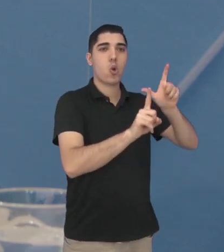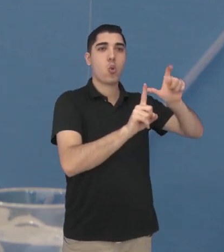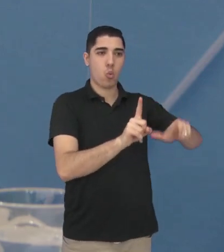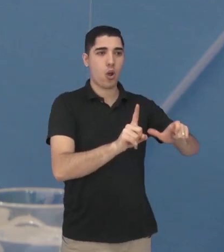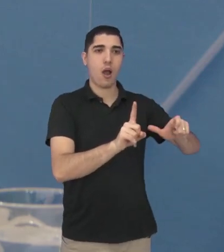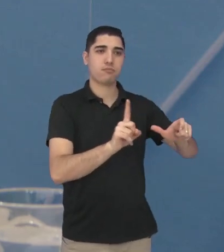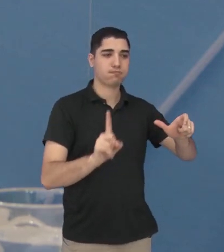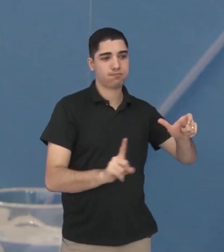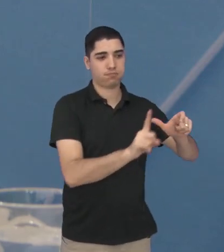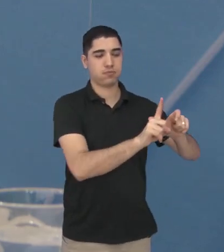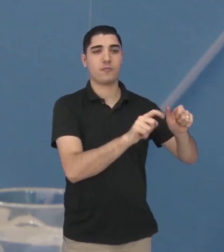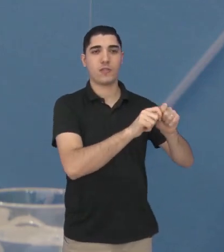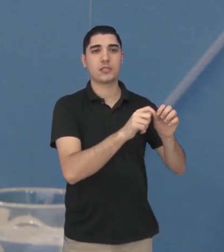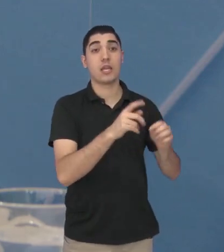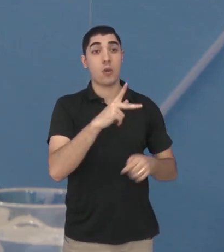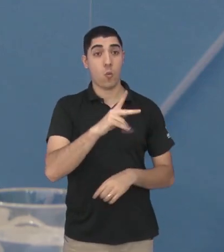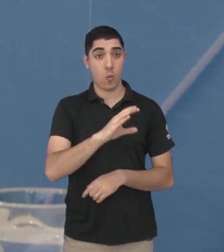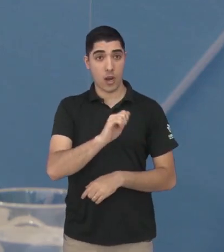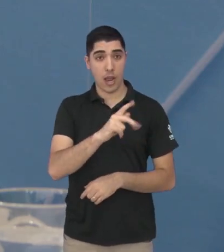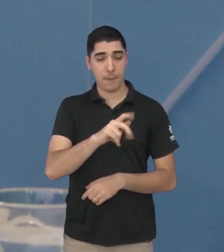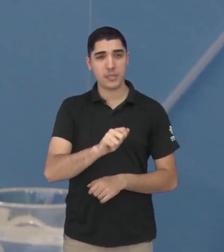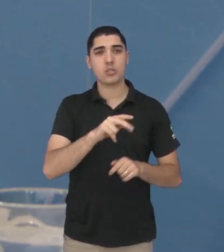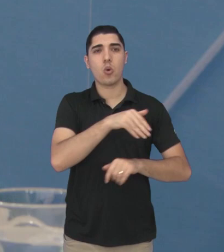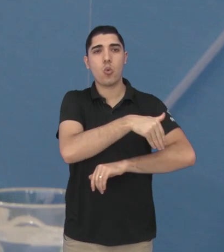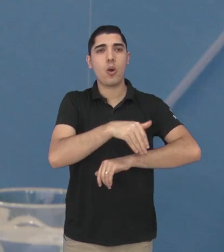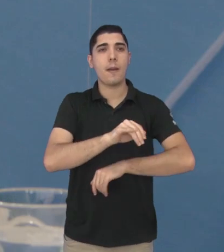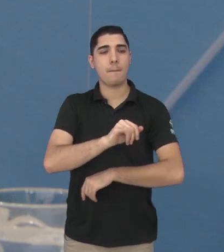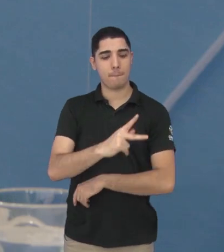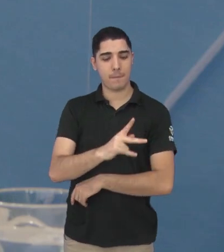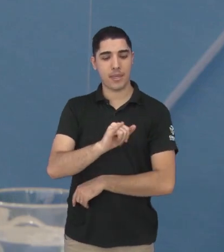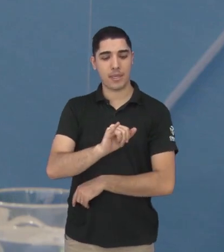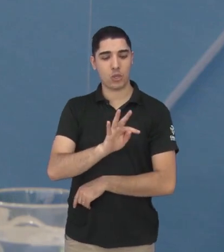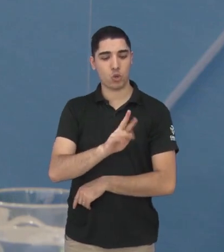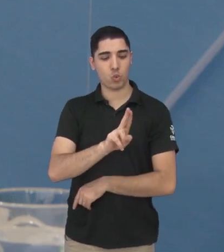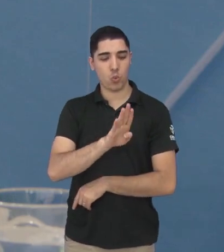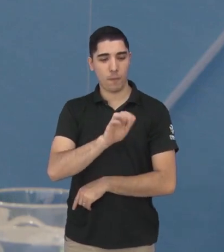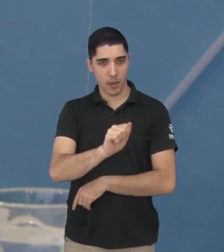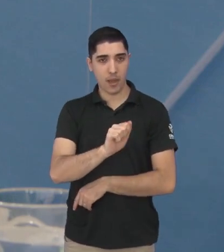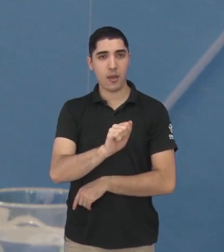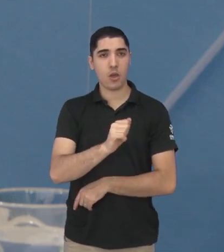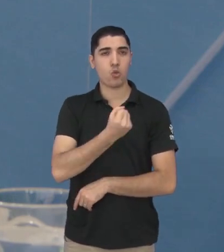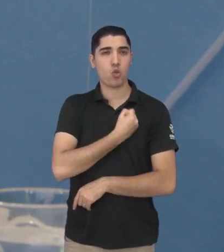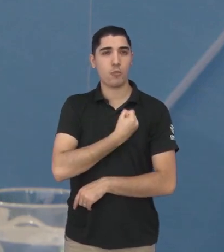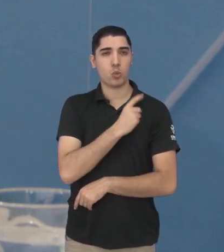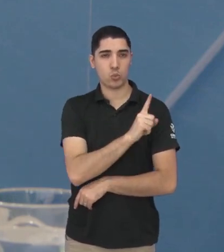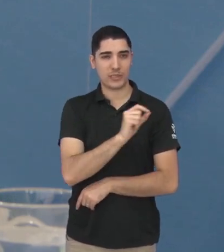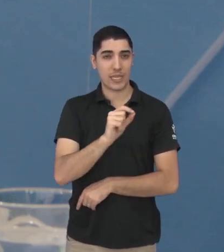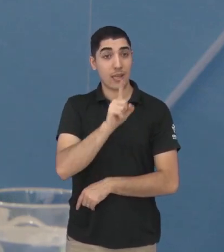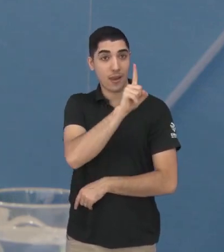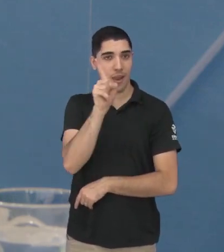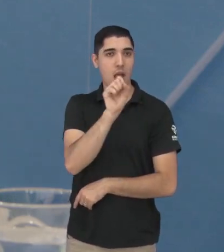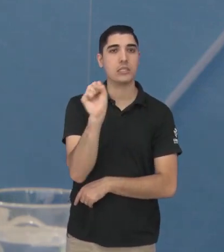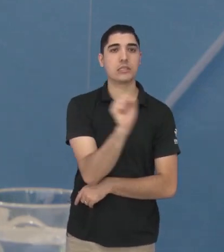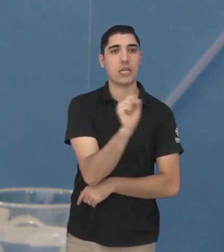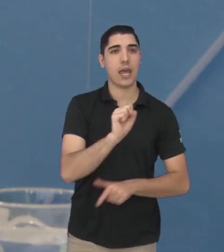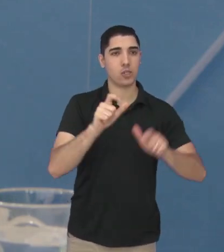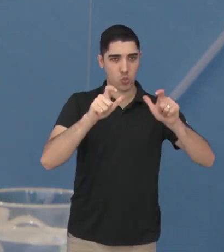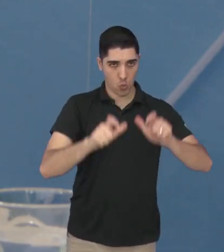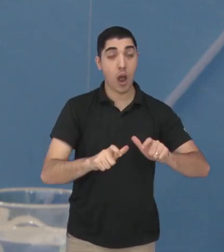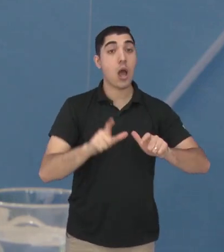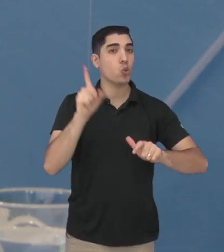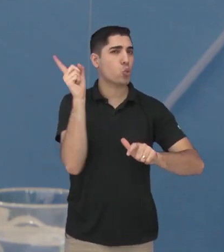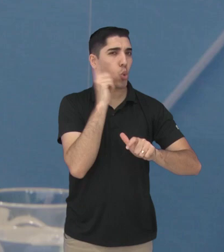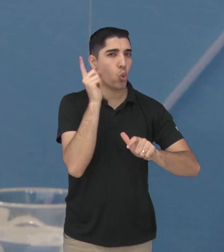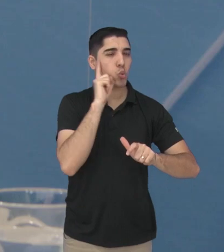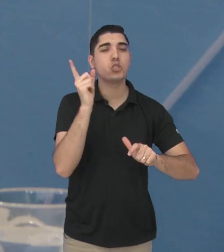tratamento. Então, o nosso CAPS AD fica ali na Rua Pituba, número 100, no Jardim Satélite. Nós temos plantão de acolhimento todos